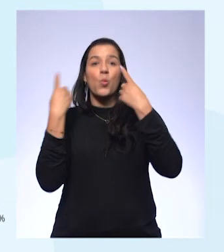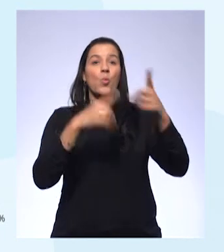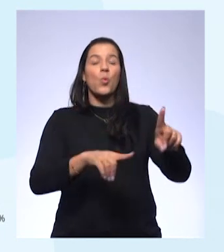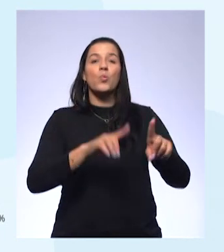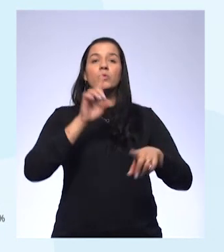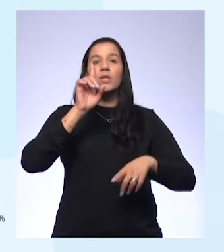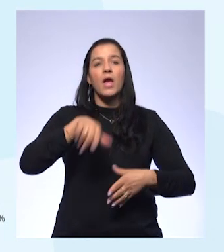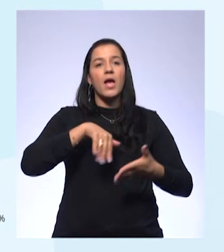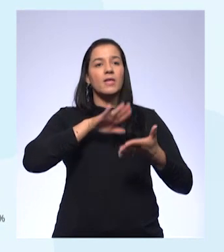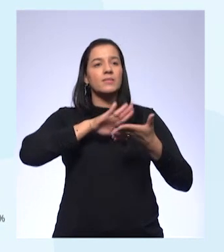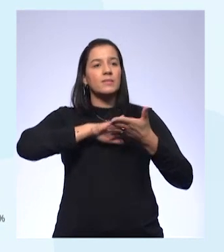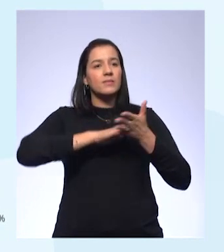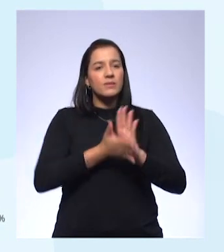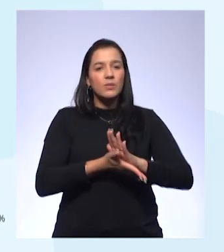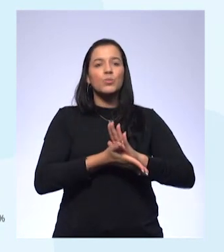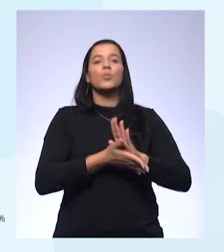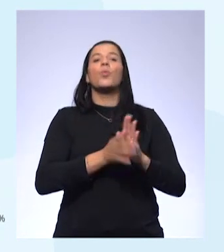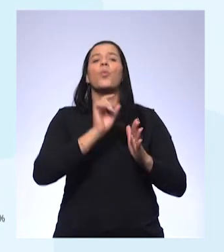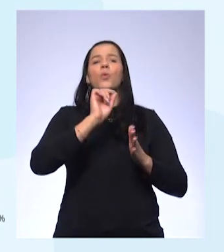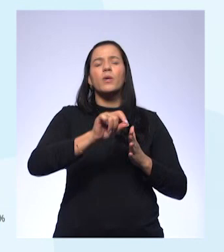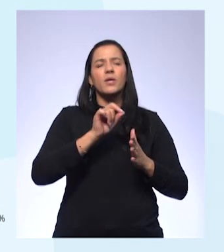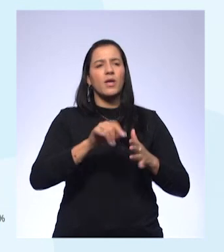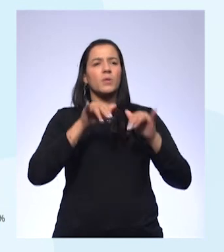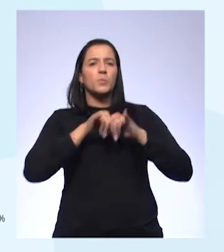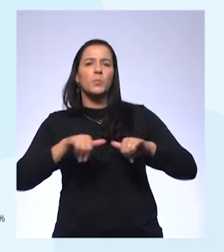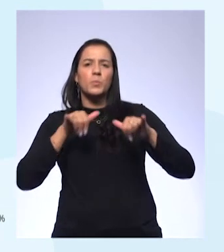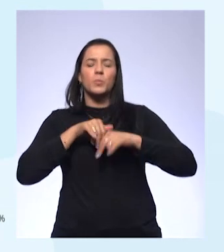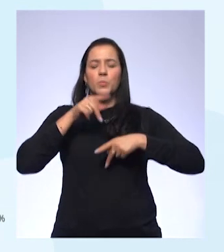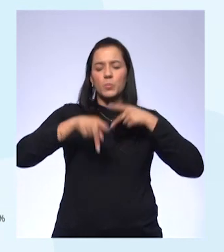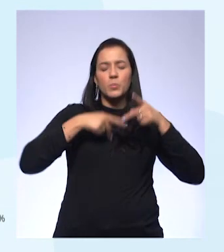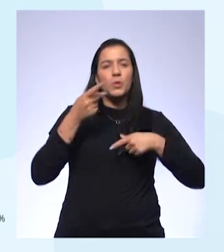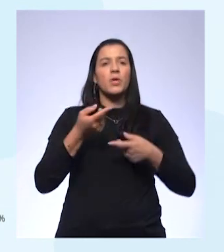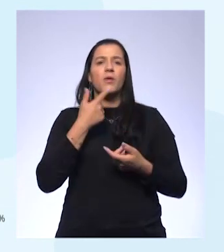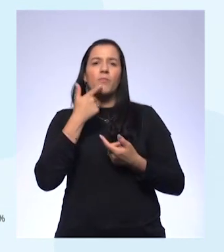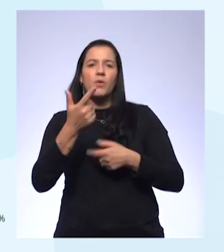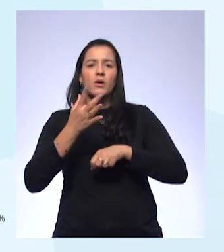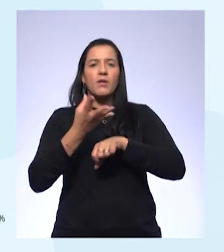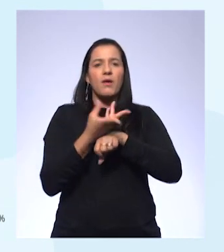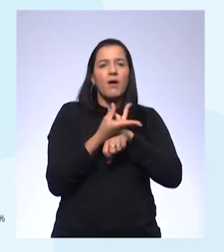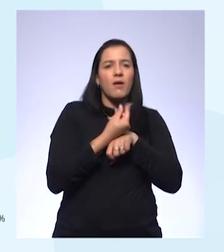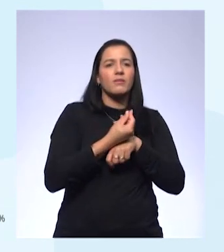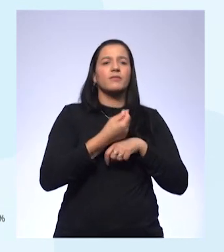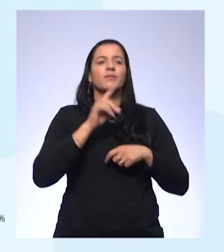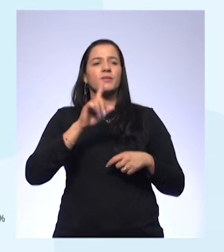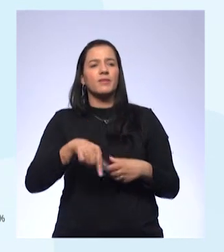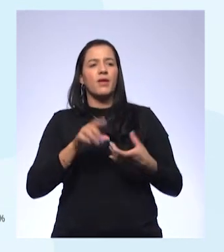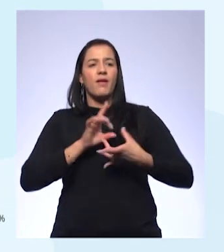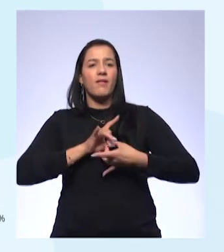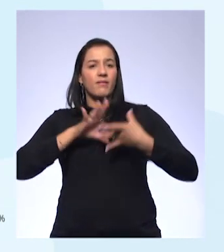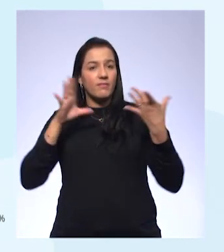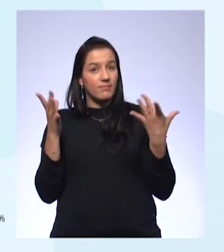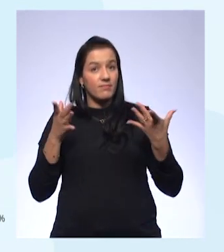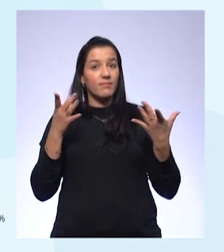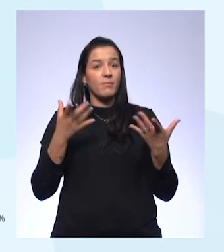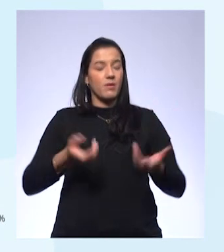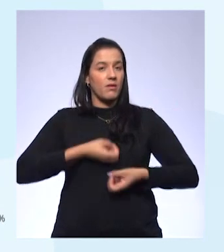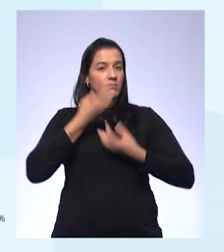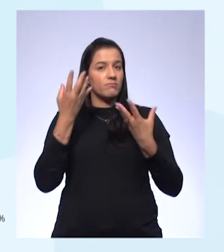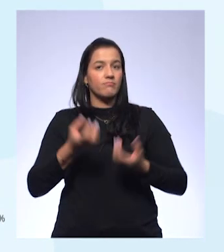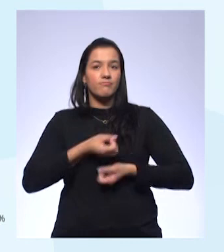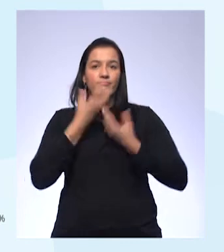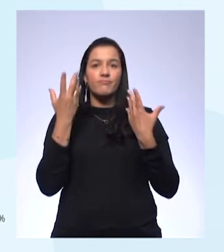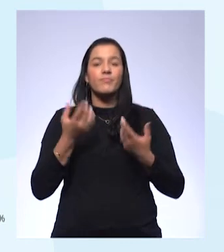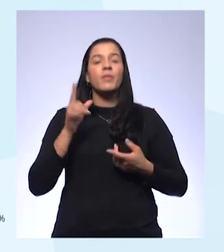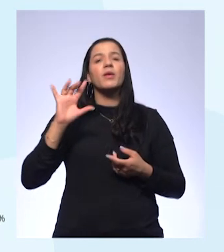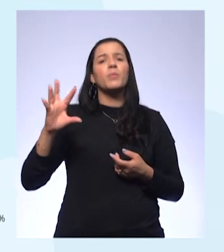quando a gente fala de censura aos meios de comunicação, às artes, a gente está falando de falta de liberdade de expressão, como muitos